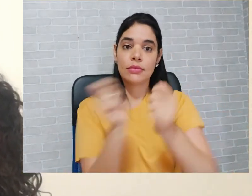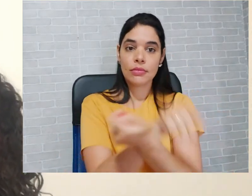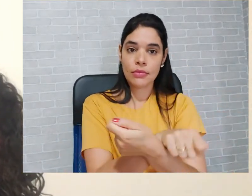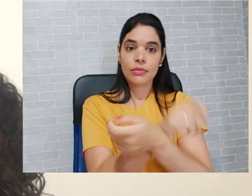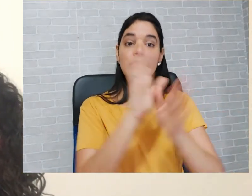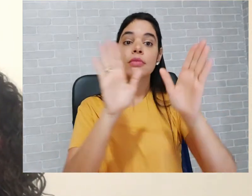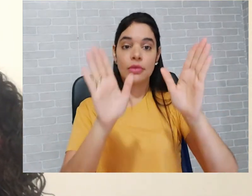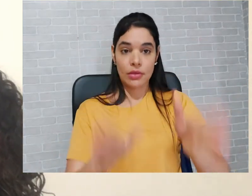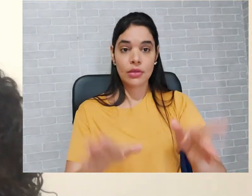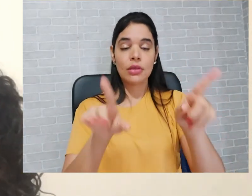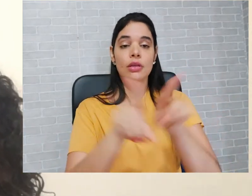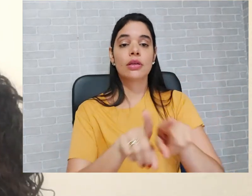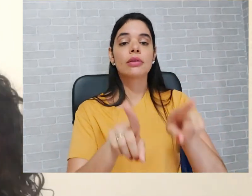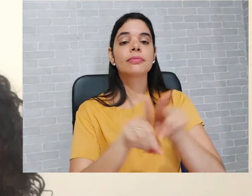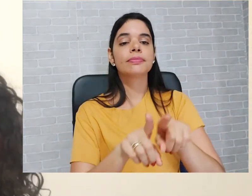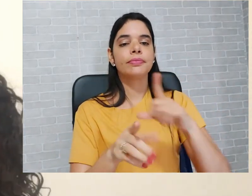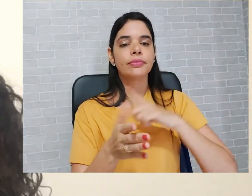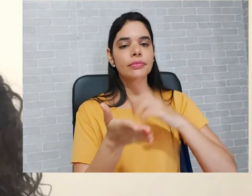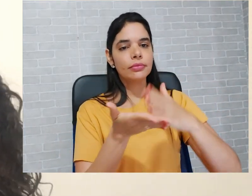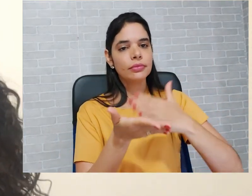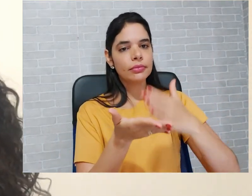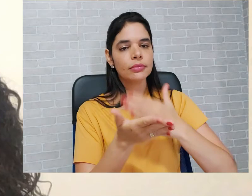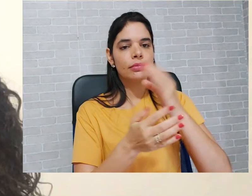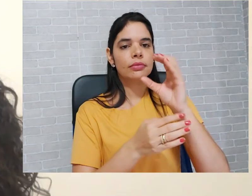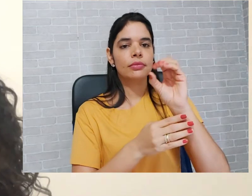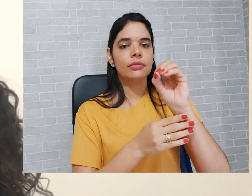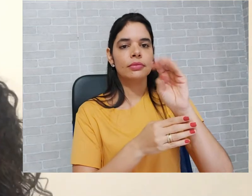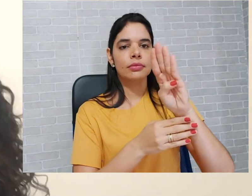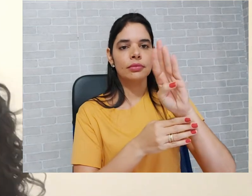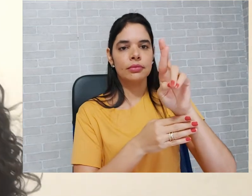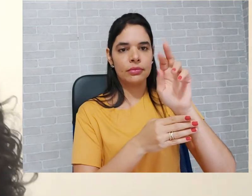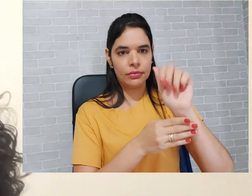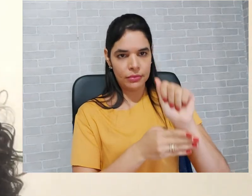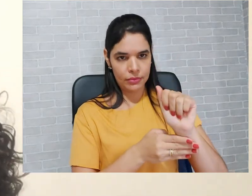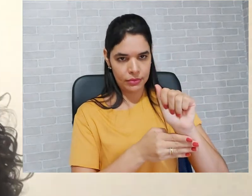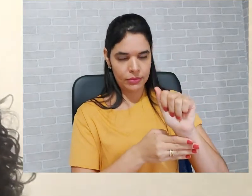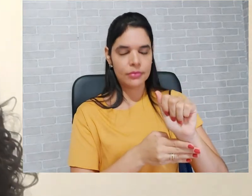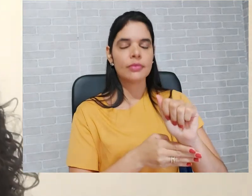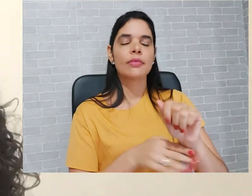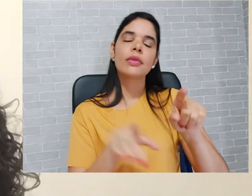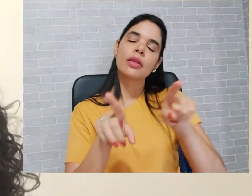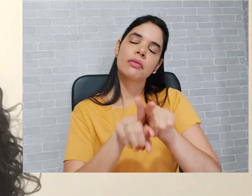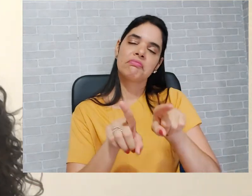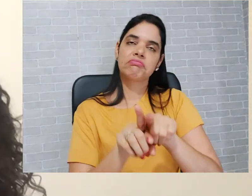transcritas, como as obras do Saint-Quentin, por exemplo.